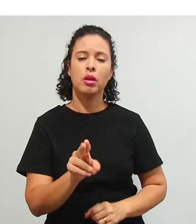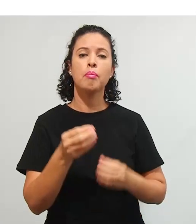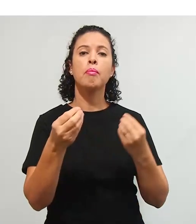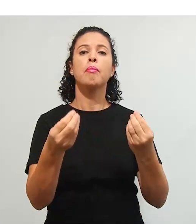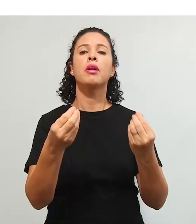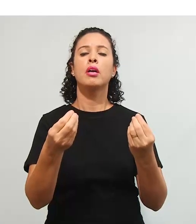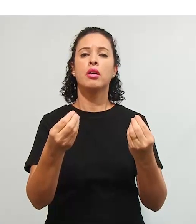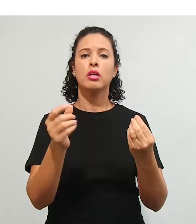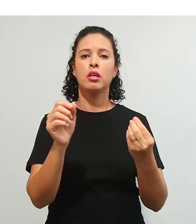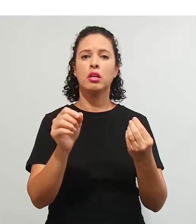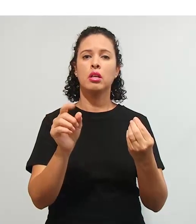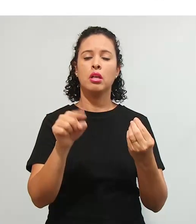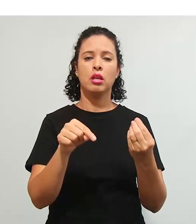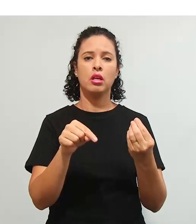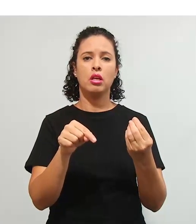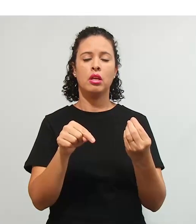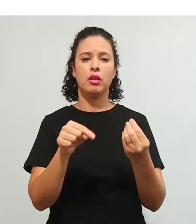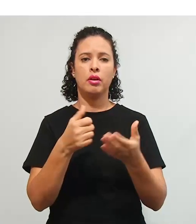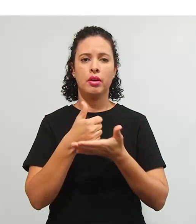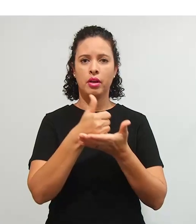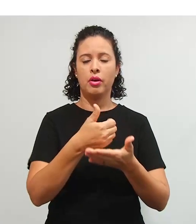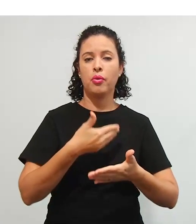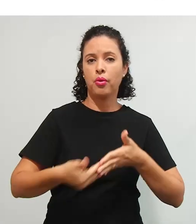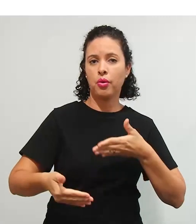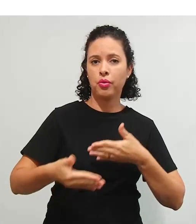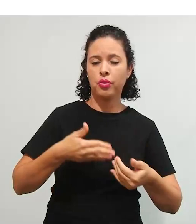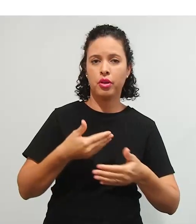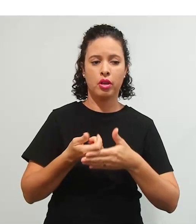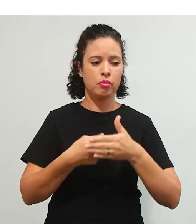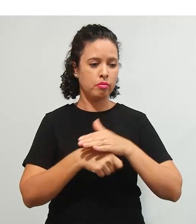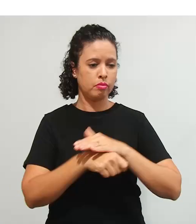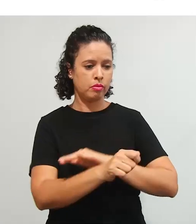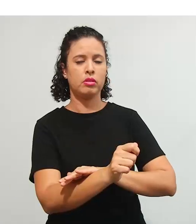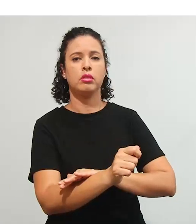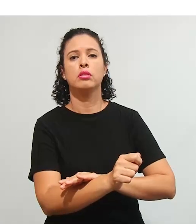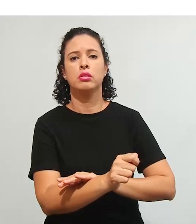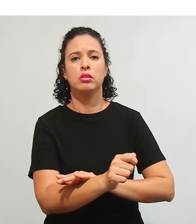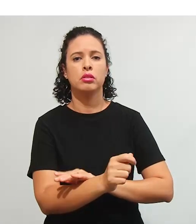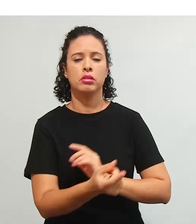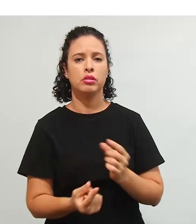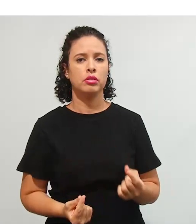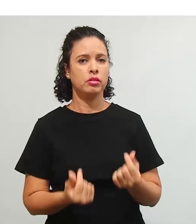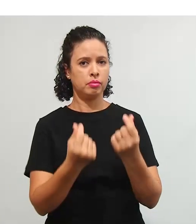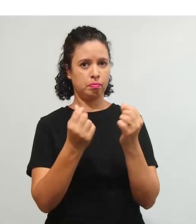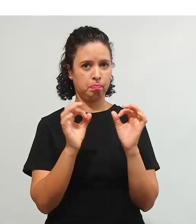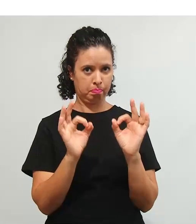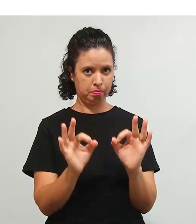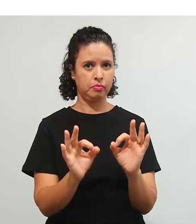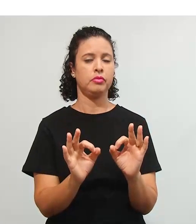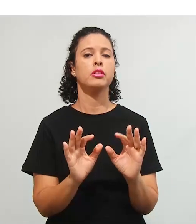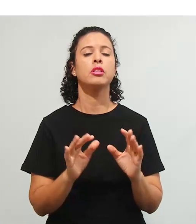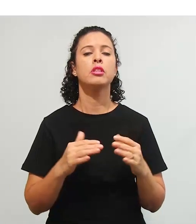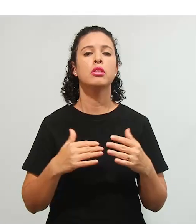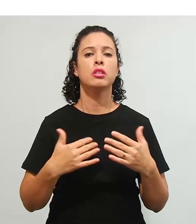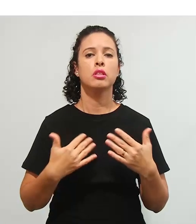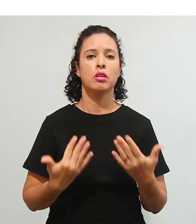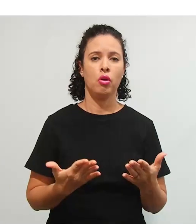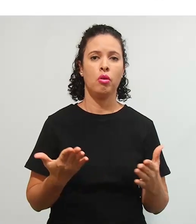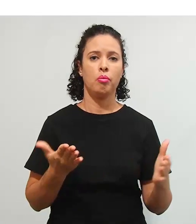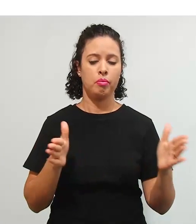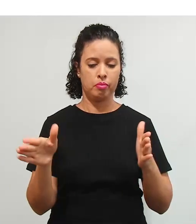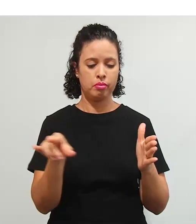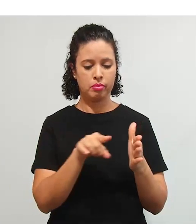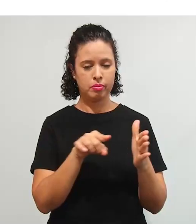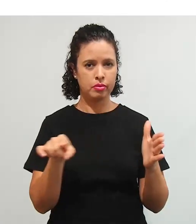para atender a qualquer aplicação de recurso, tá certo? Desde que dentro